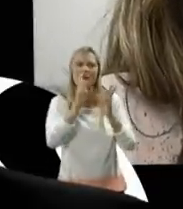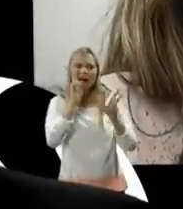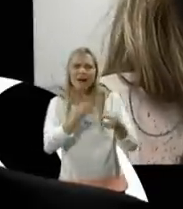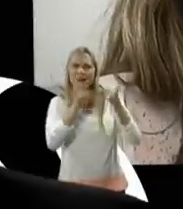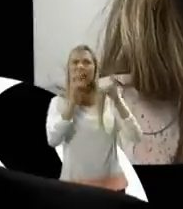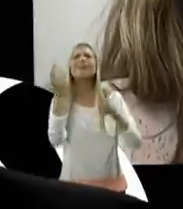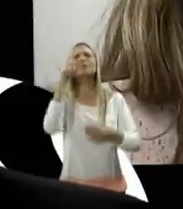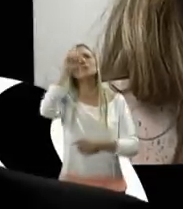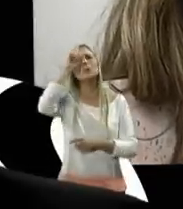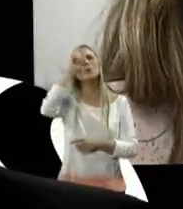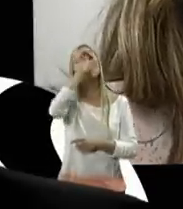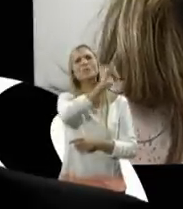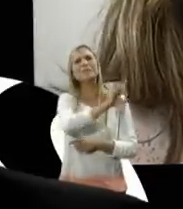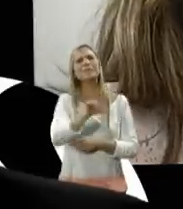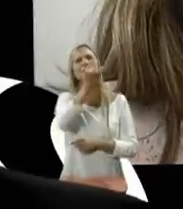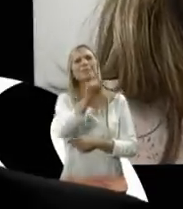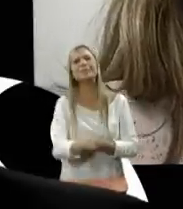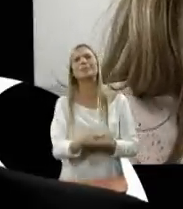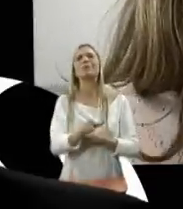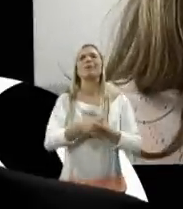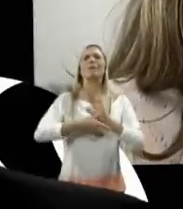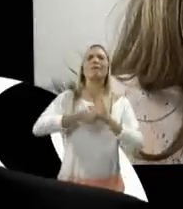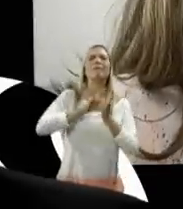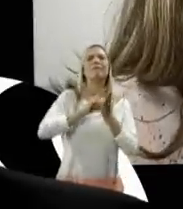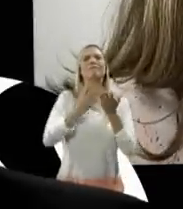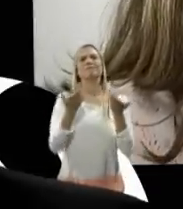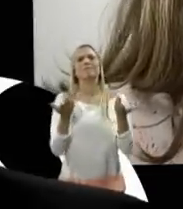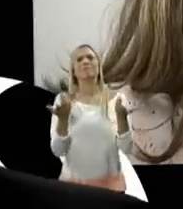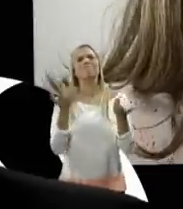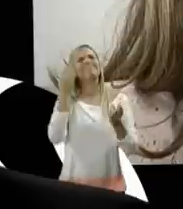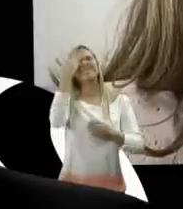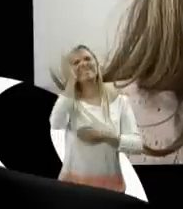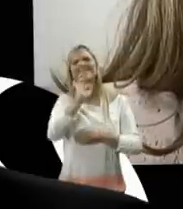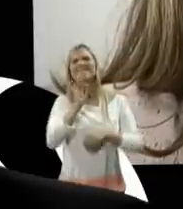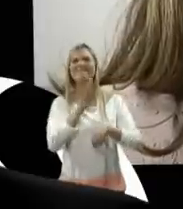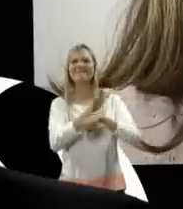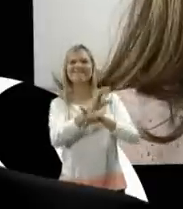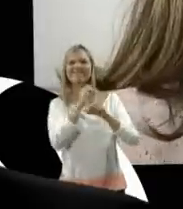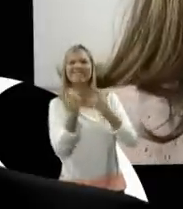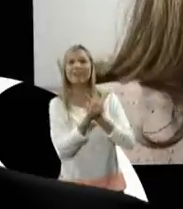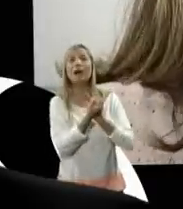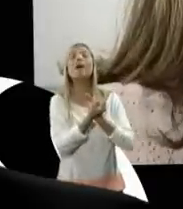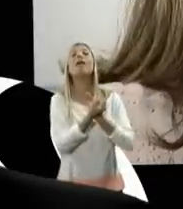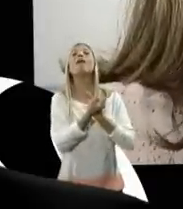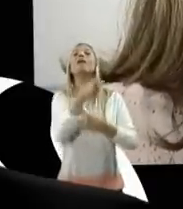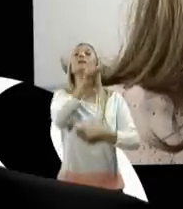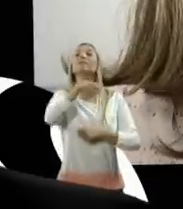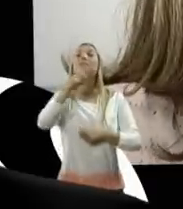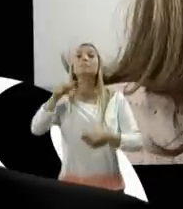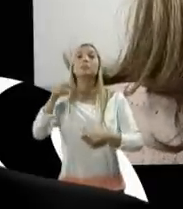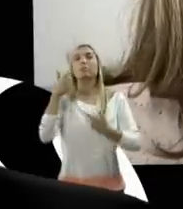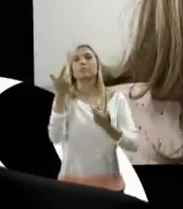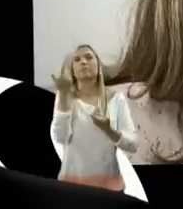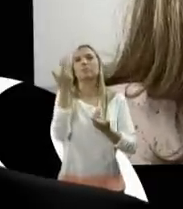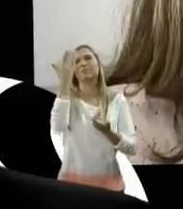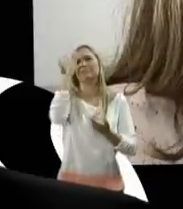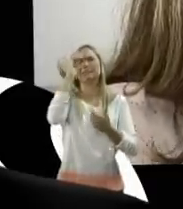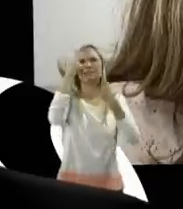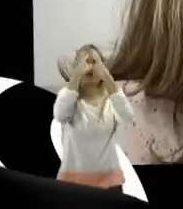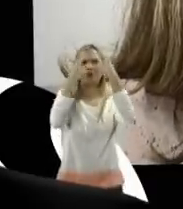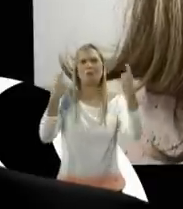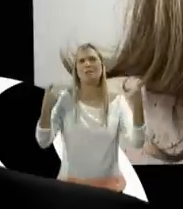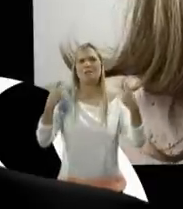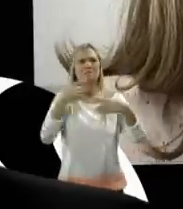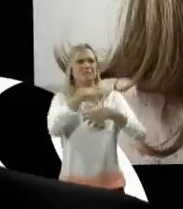no cotidiano de pessoas que não têm ainda a visão do serviço social, não têm a dimensão da violência, da exclusão que